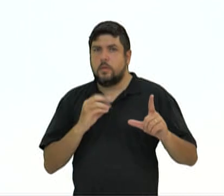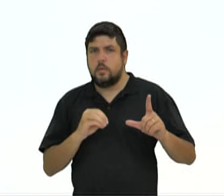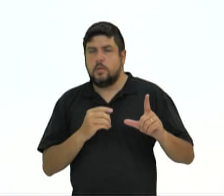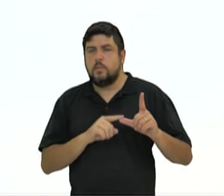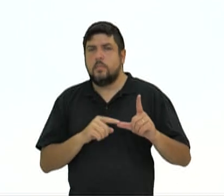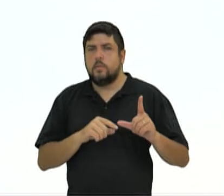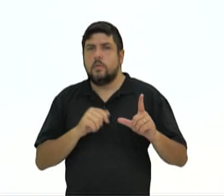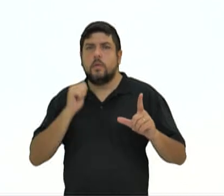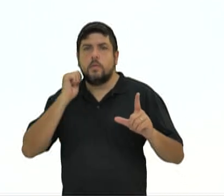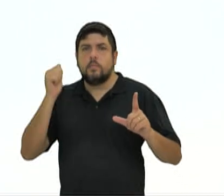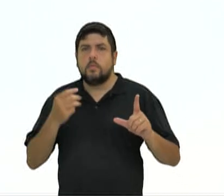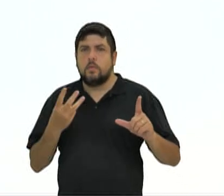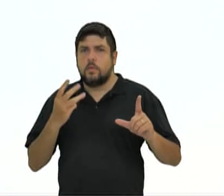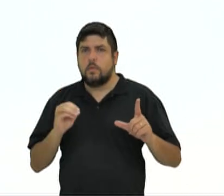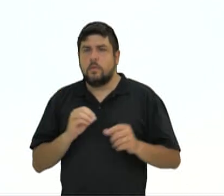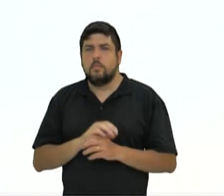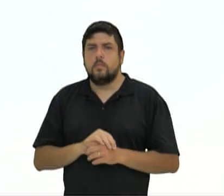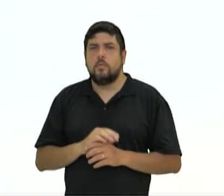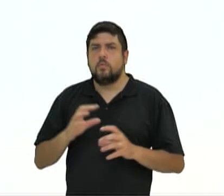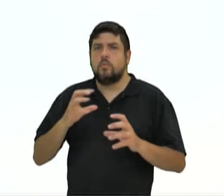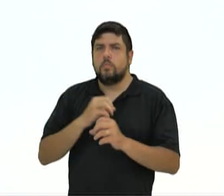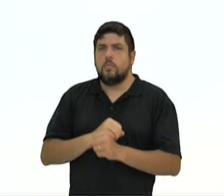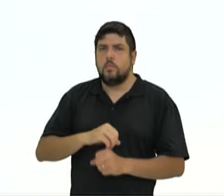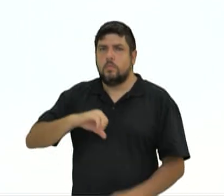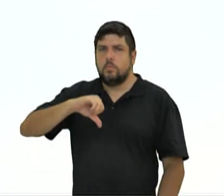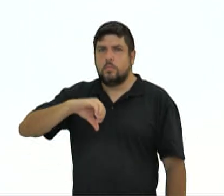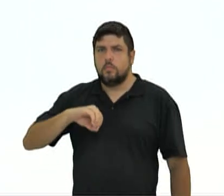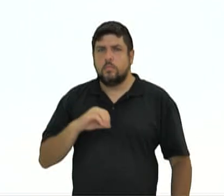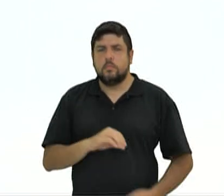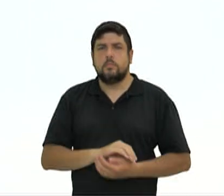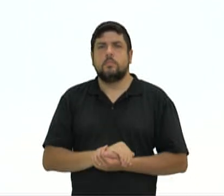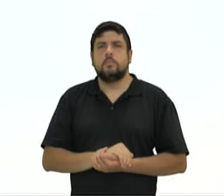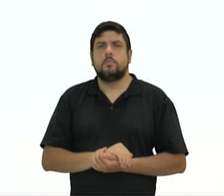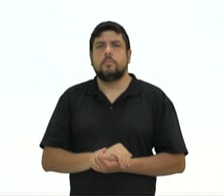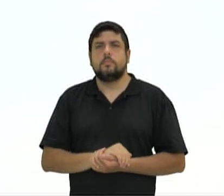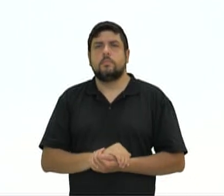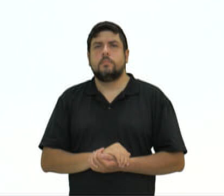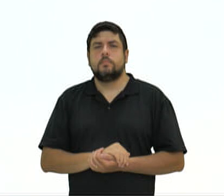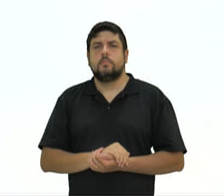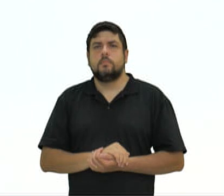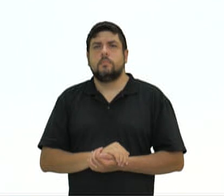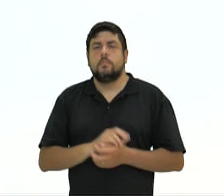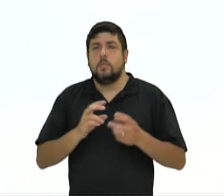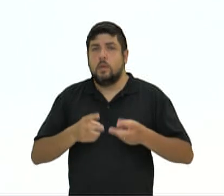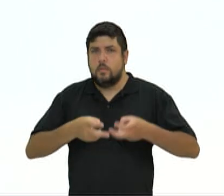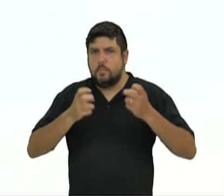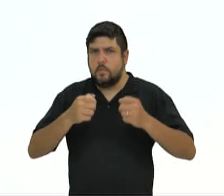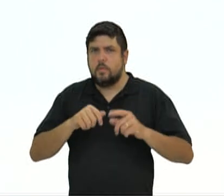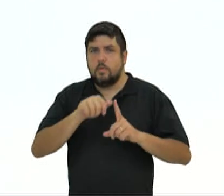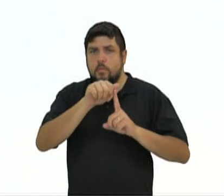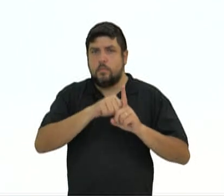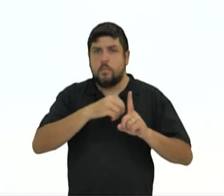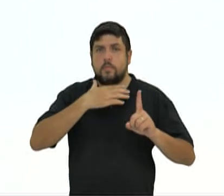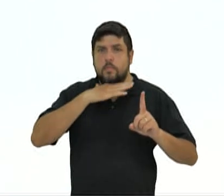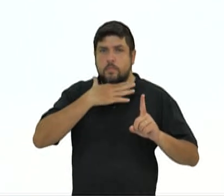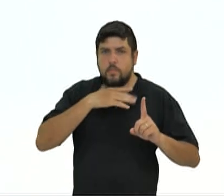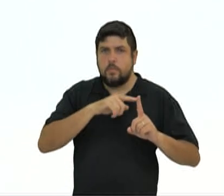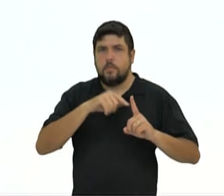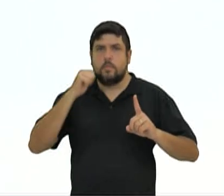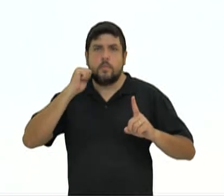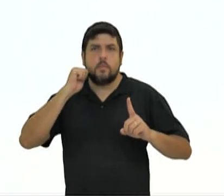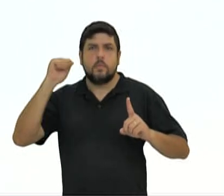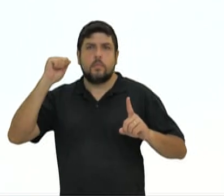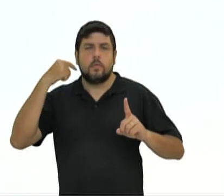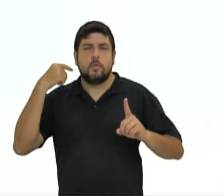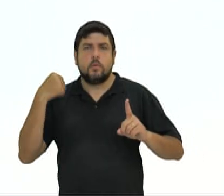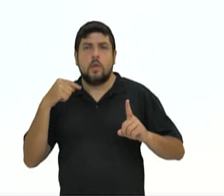também foram 30. Então, totalizou 90 unidades. Observe que nos meses de março e abril, não